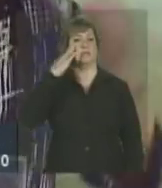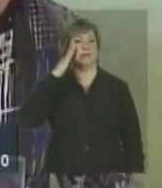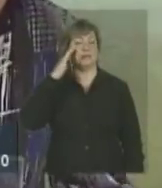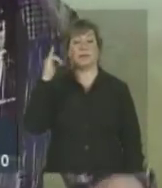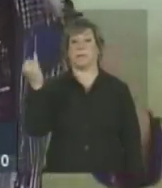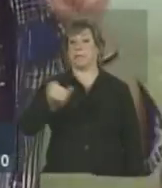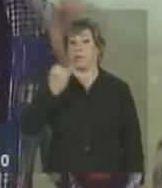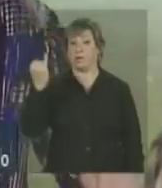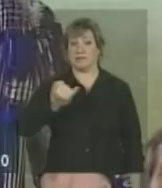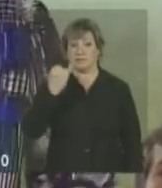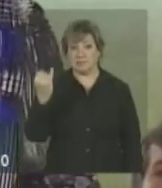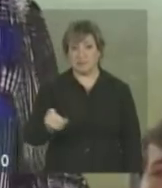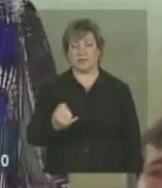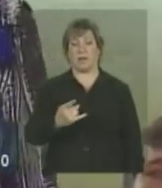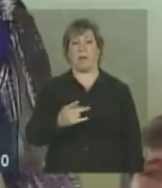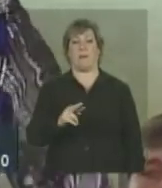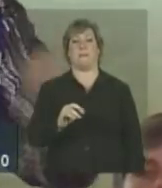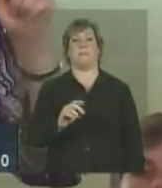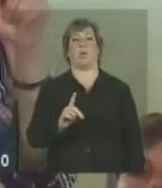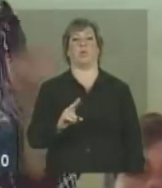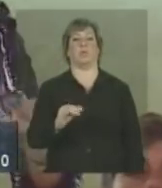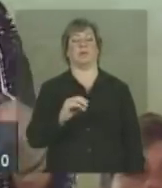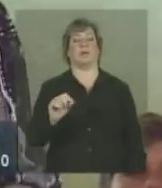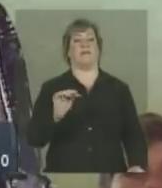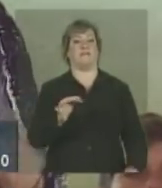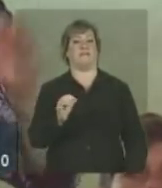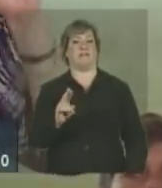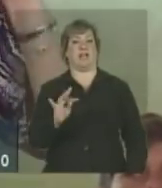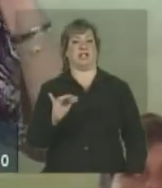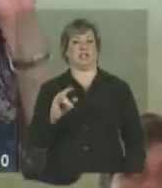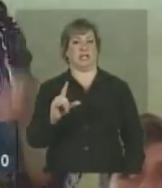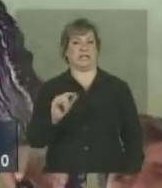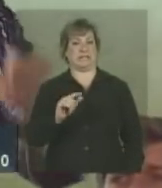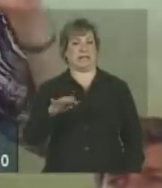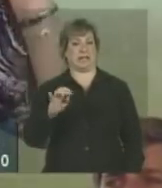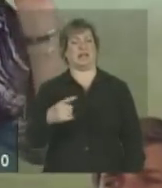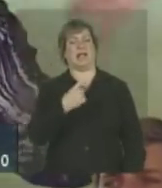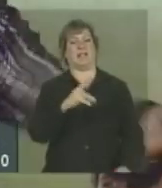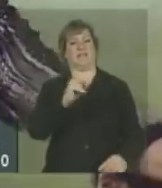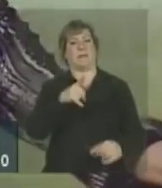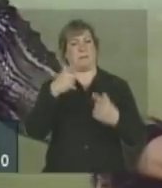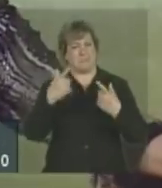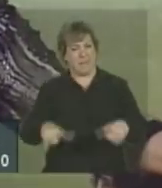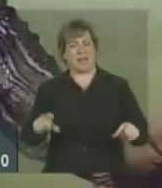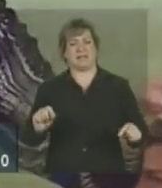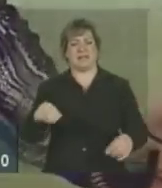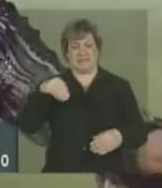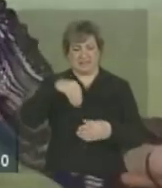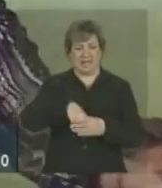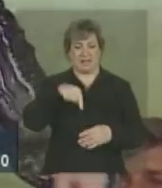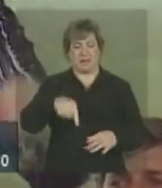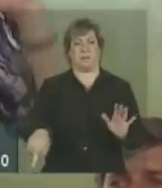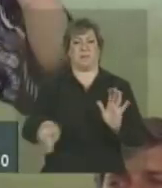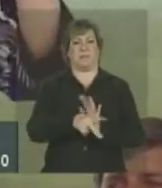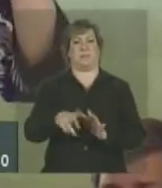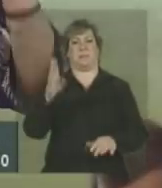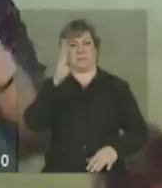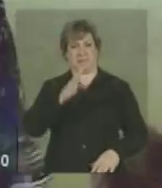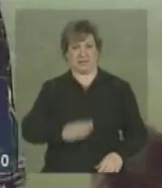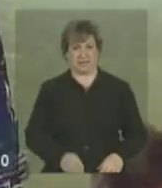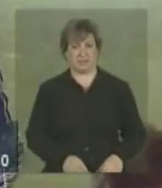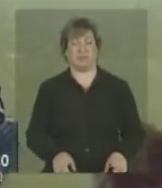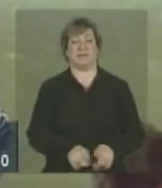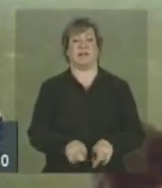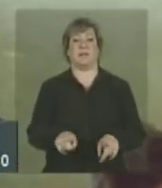da importância de produzir fertilizantes cada vez mais internalizados no Brasil, de